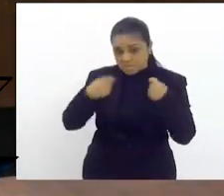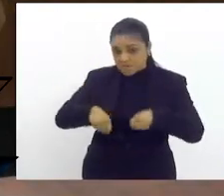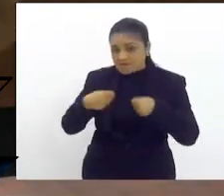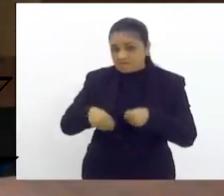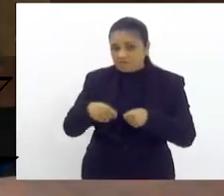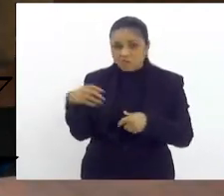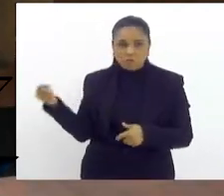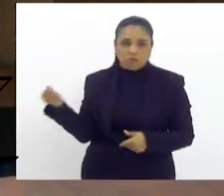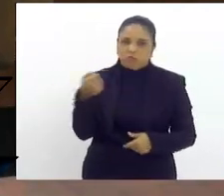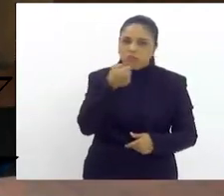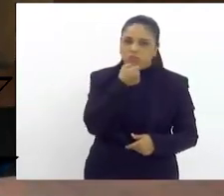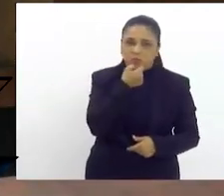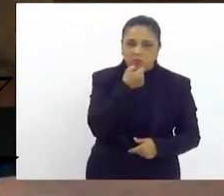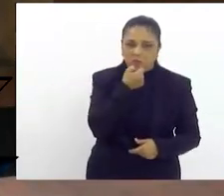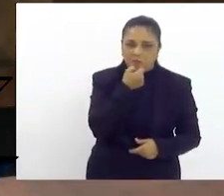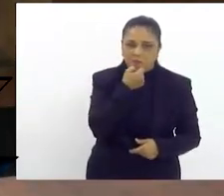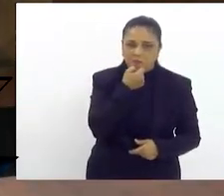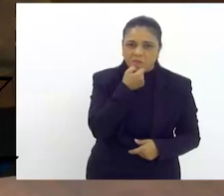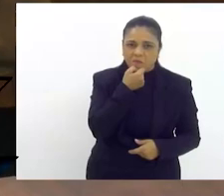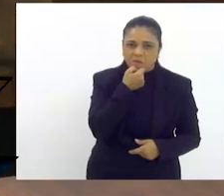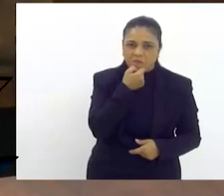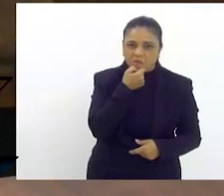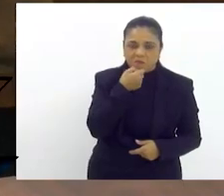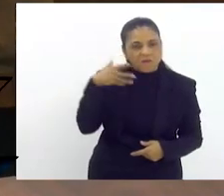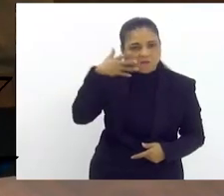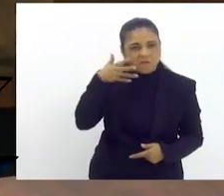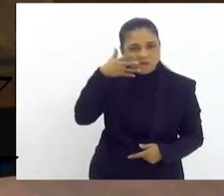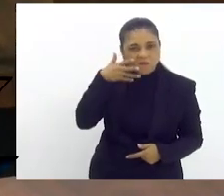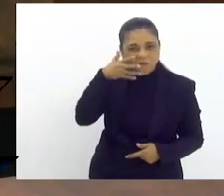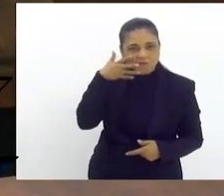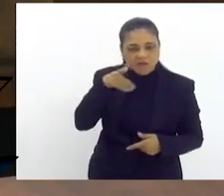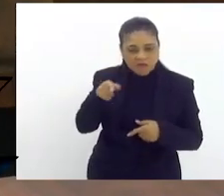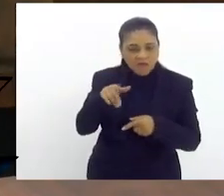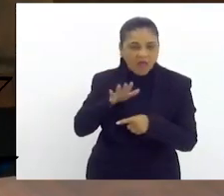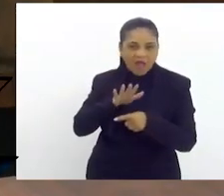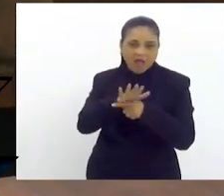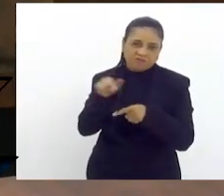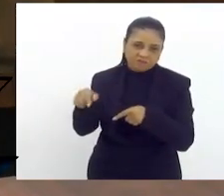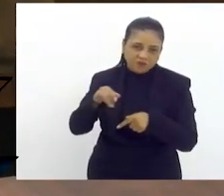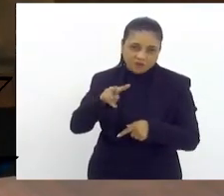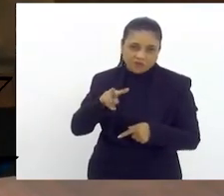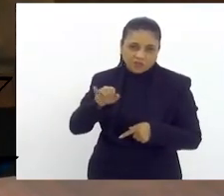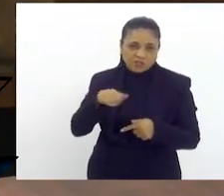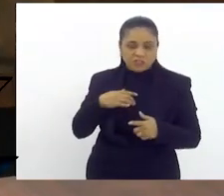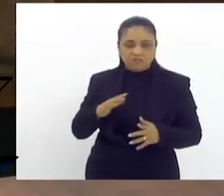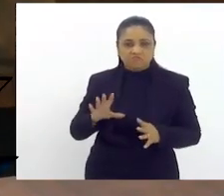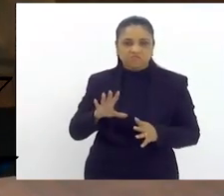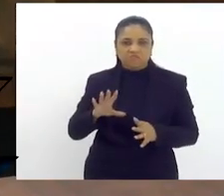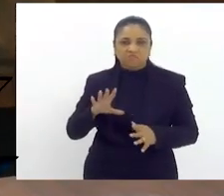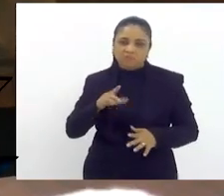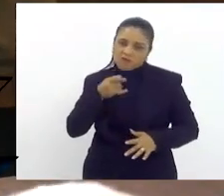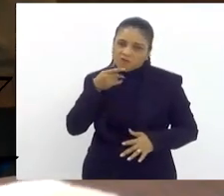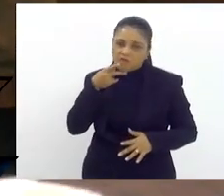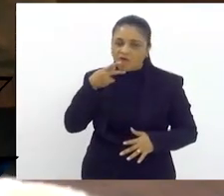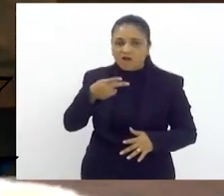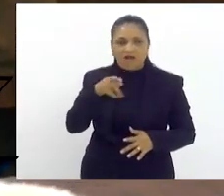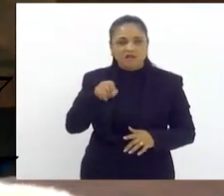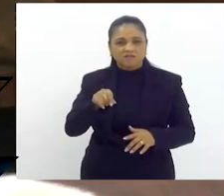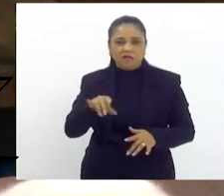gente vir no microfone ser solidário o Vinícius Júnior dizer que tá indignado cobrar